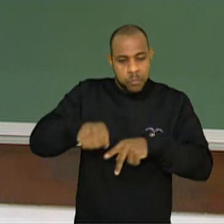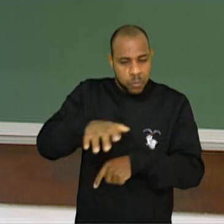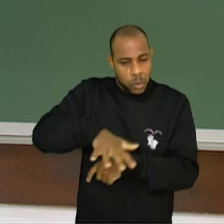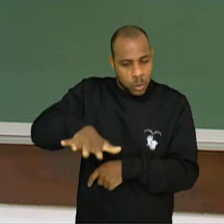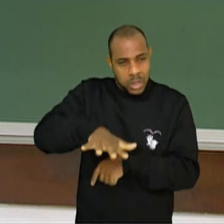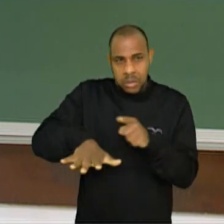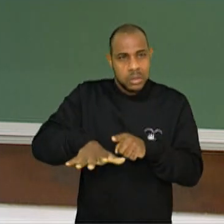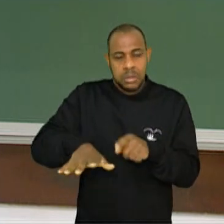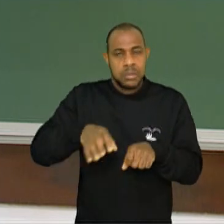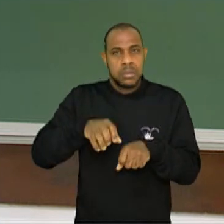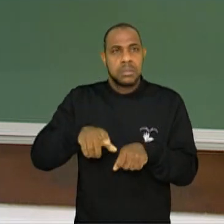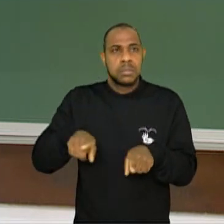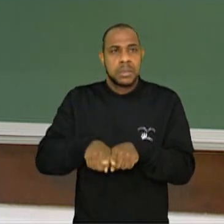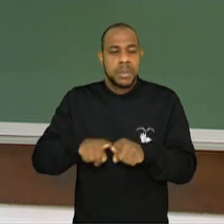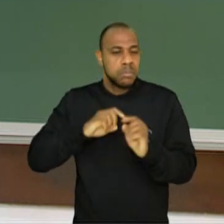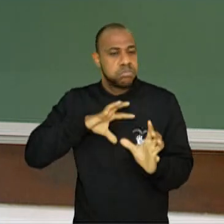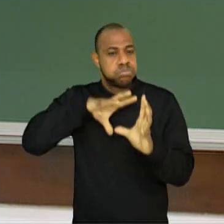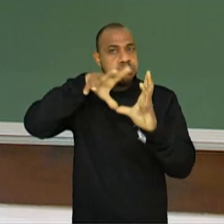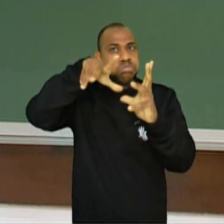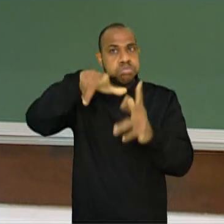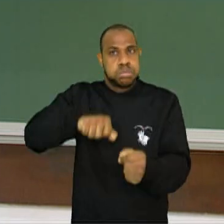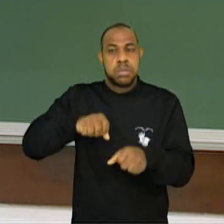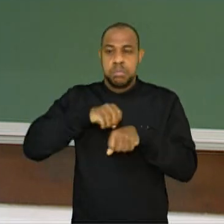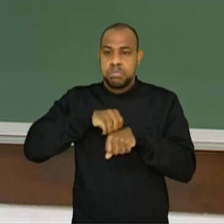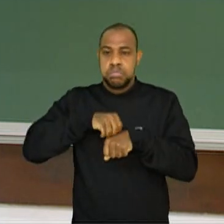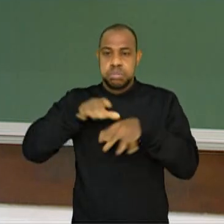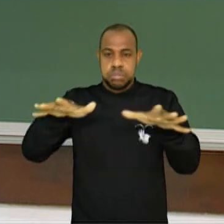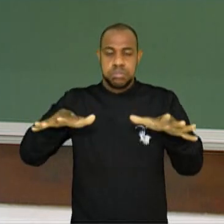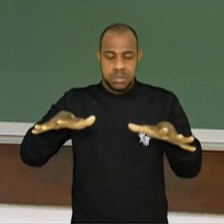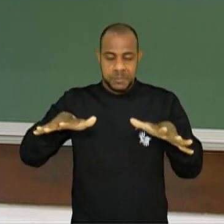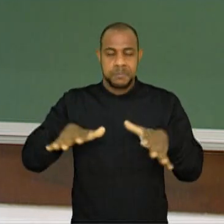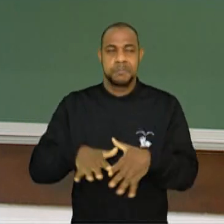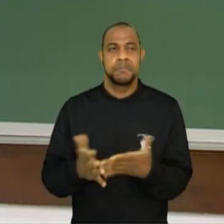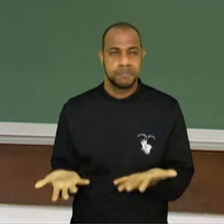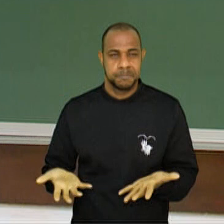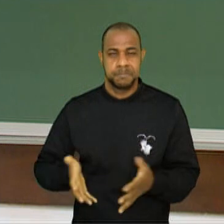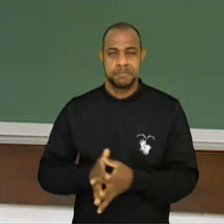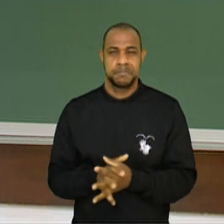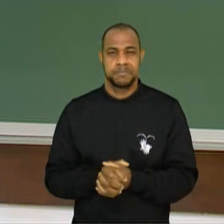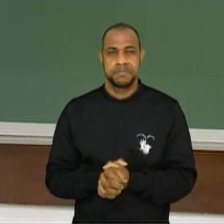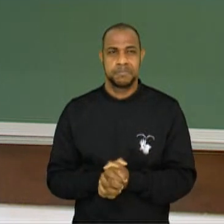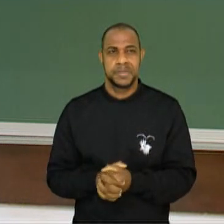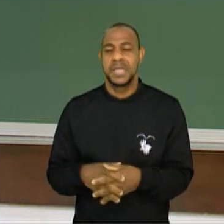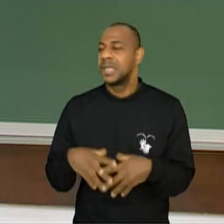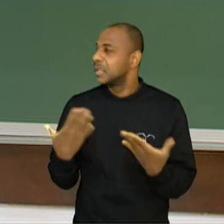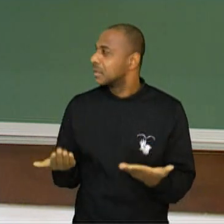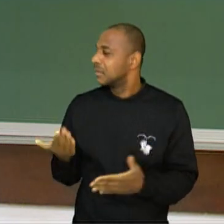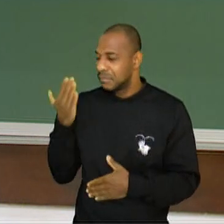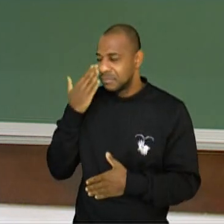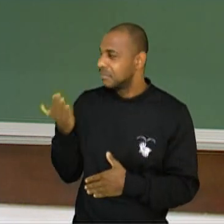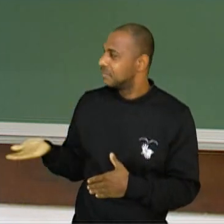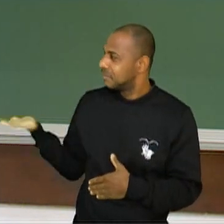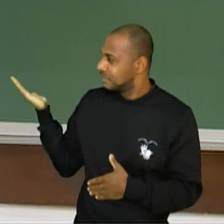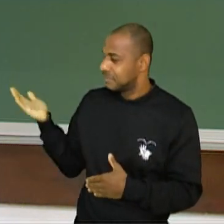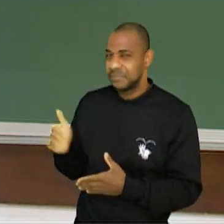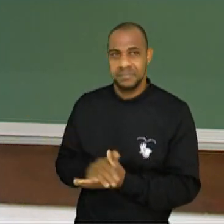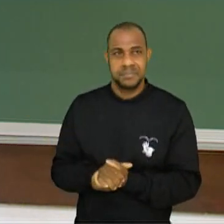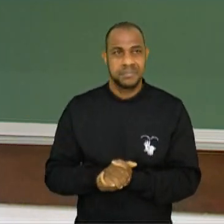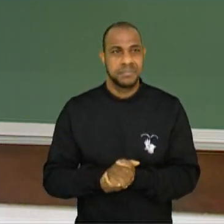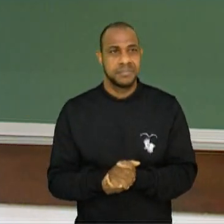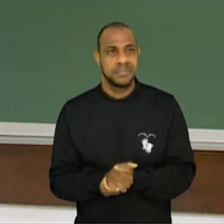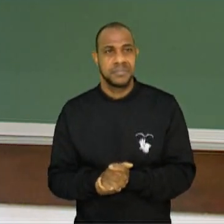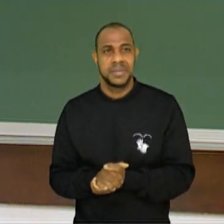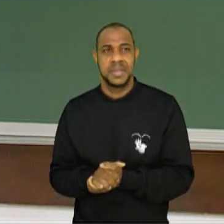pensado para um público global, que, portanto, não corresponde às mesmas necessidades dos caráteres regionais, né, daqueles